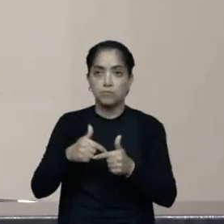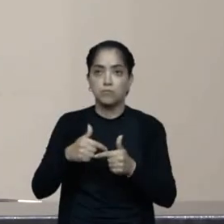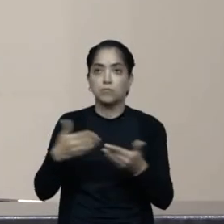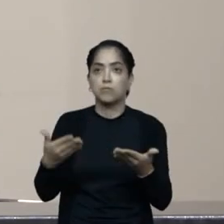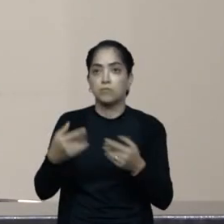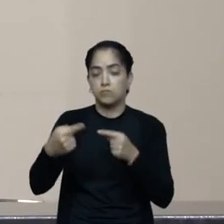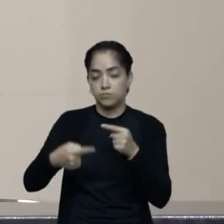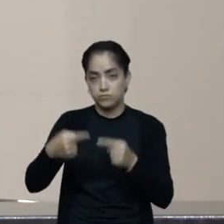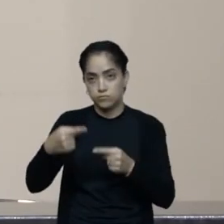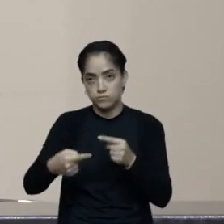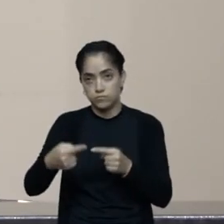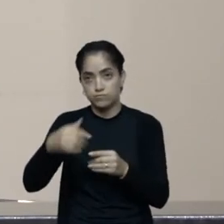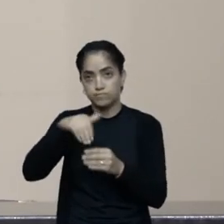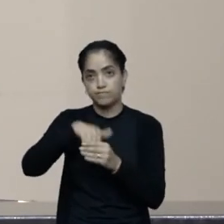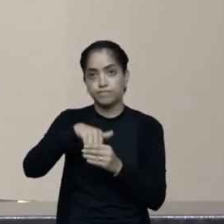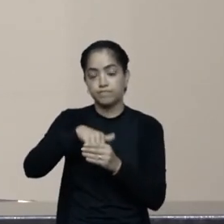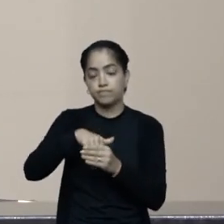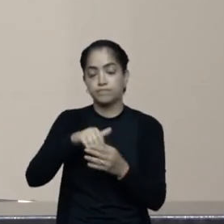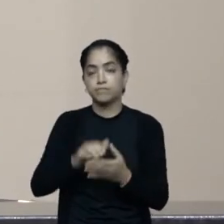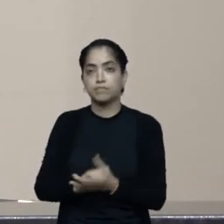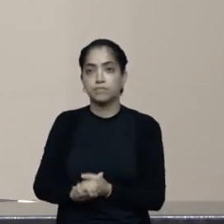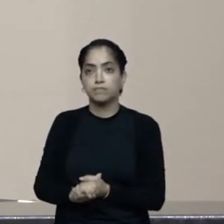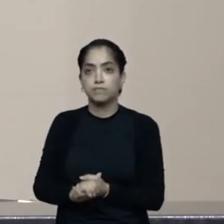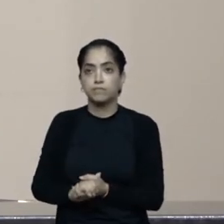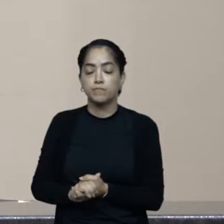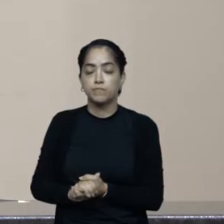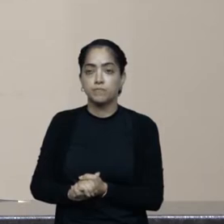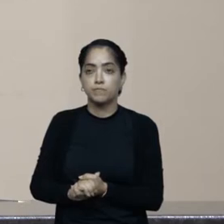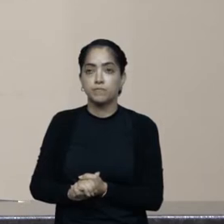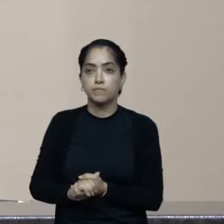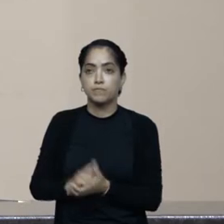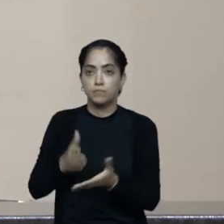discussão. Em votação.